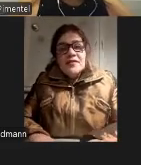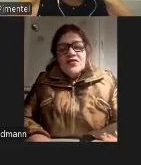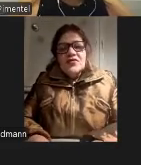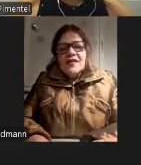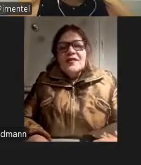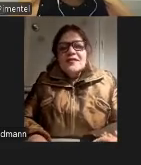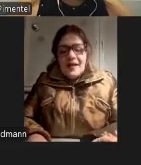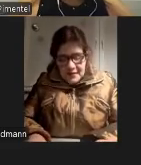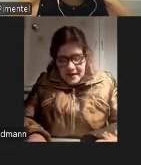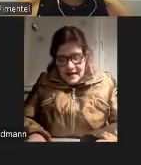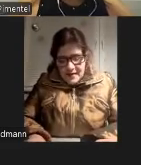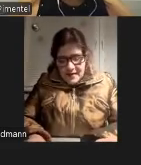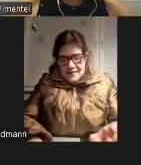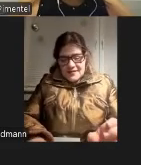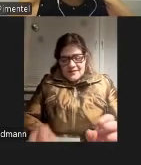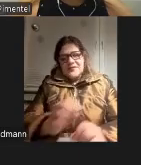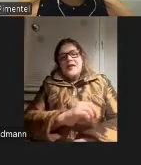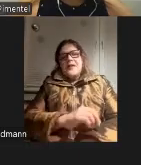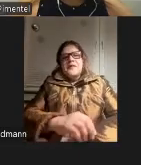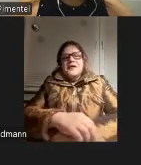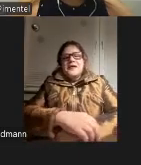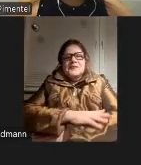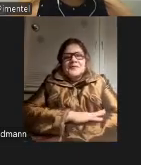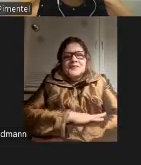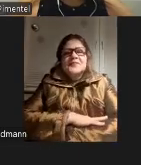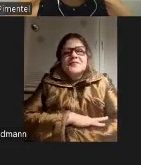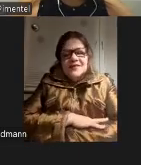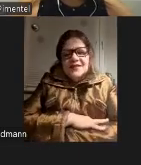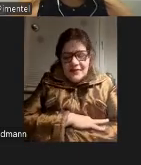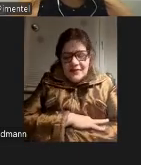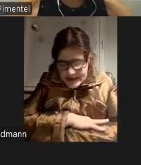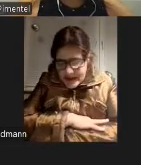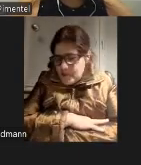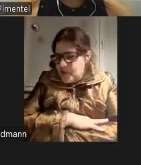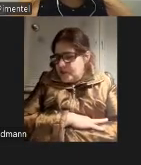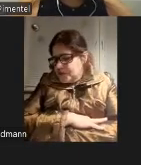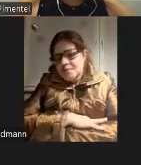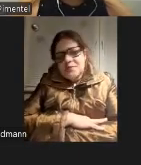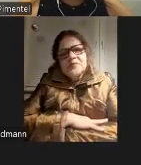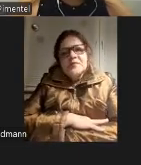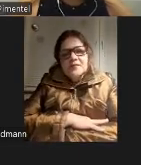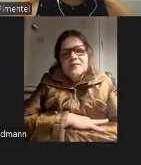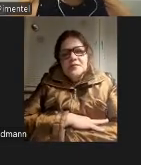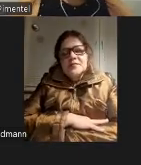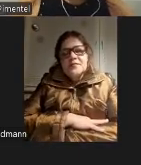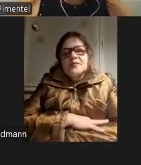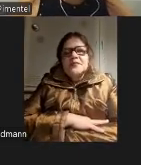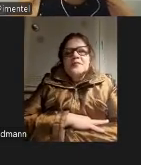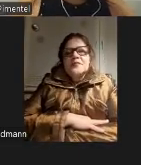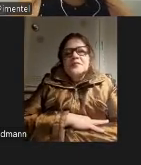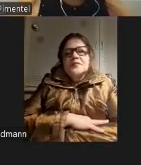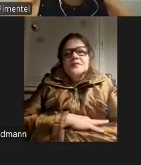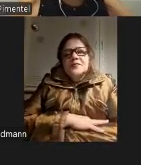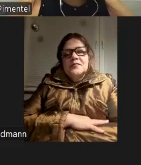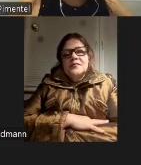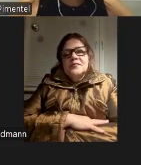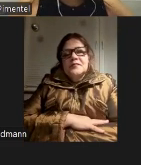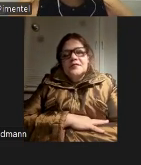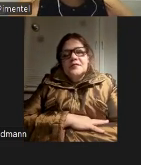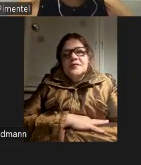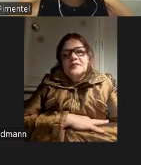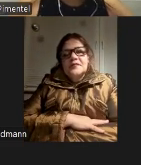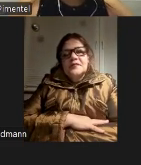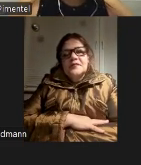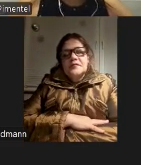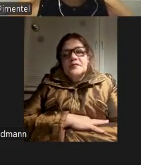Quantas vezes? Quem É, sabe? Quem lembra disso? Quem é é, mãe? é, que é mãe, É um é. exemplo. É verdade, é verdade. Essa privação